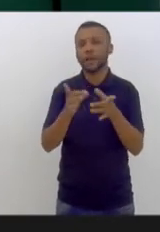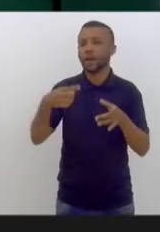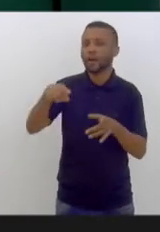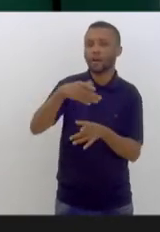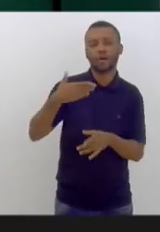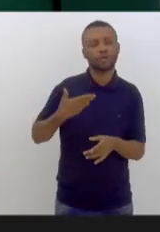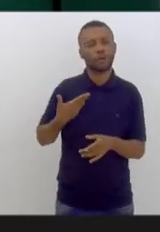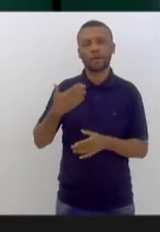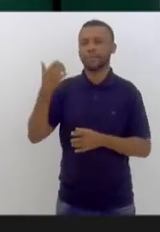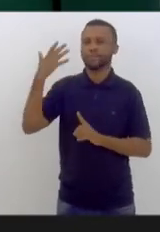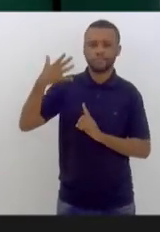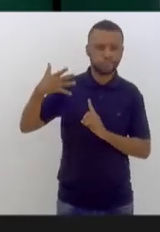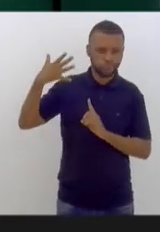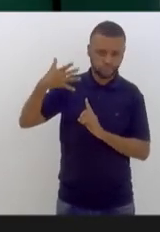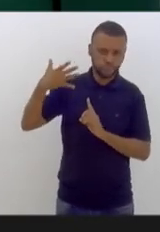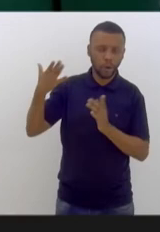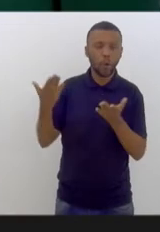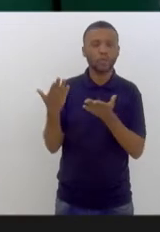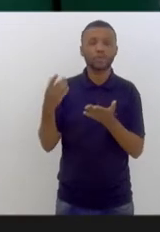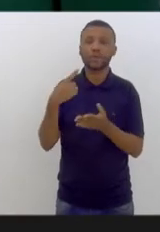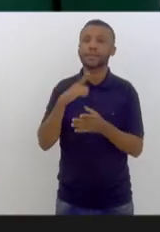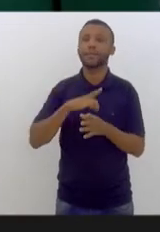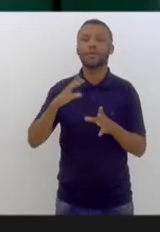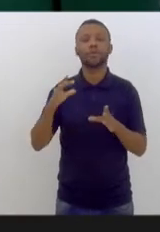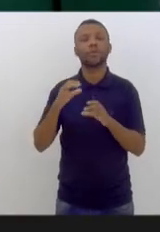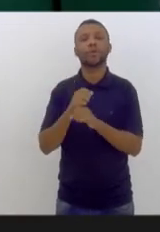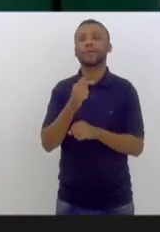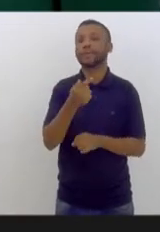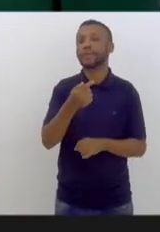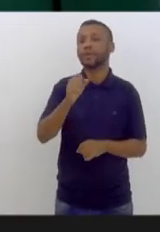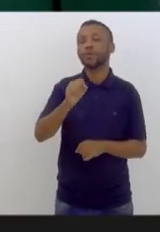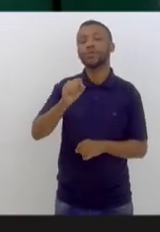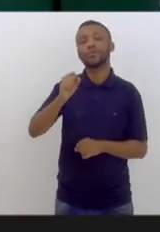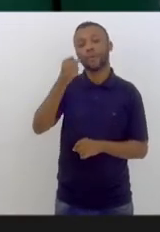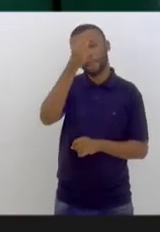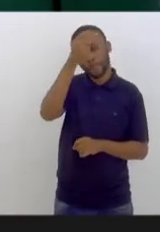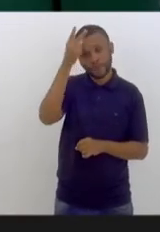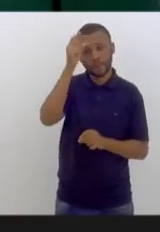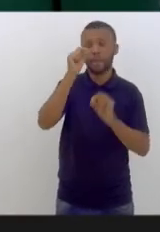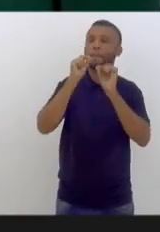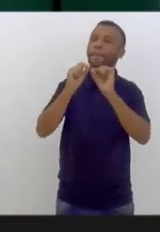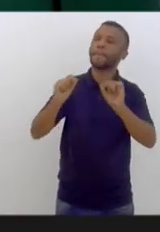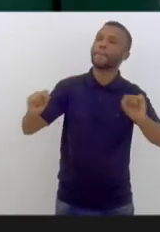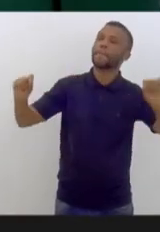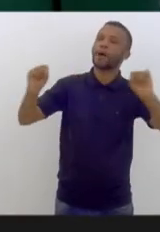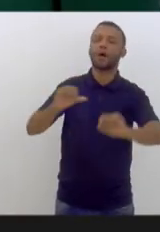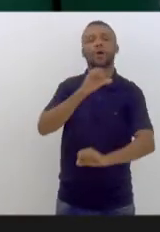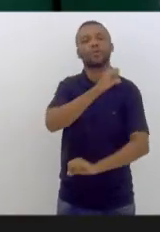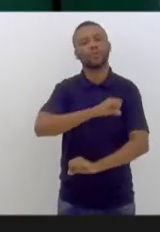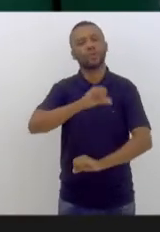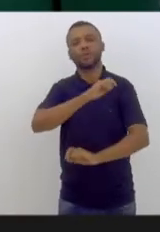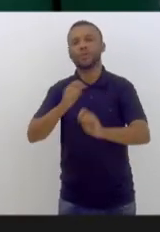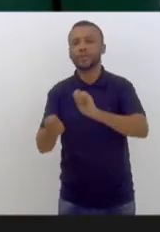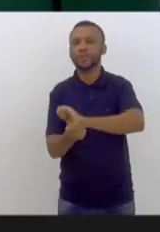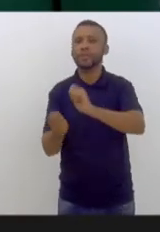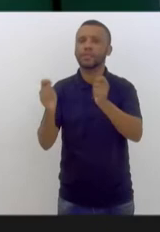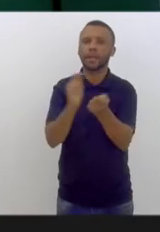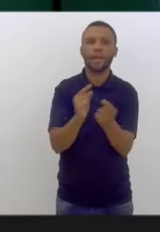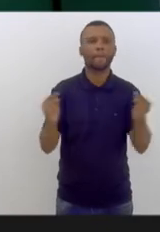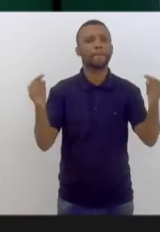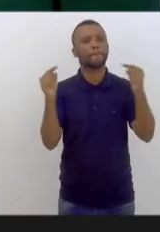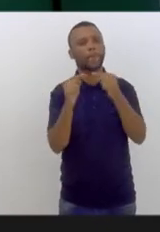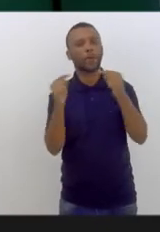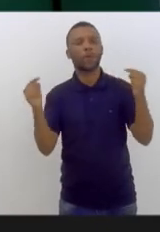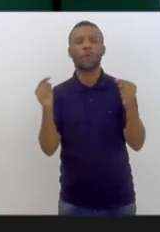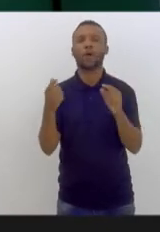colegas falarem, hoje nós temos 78 municípios do Rio que já se adequaram a toda